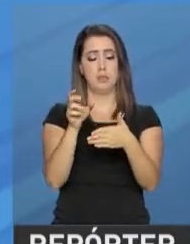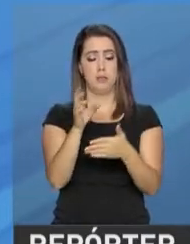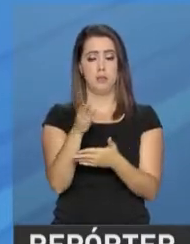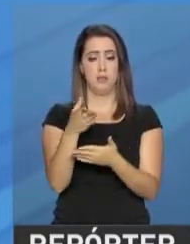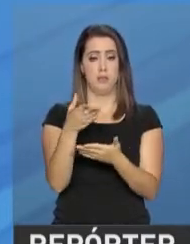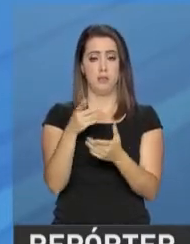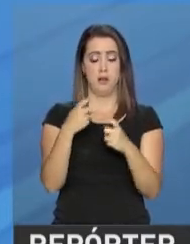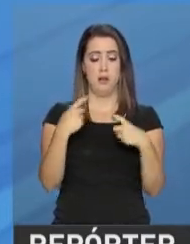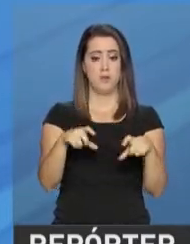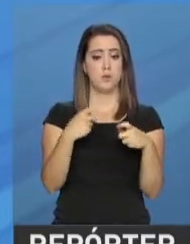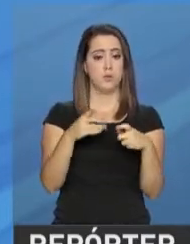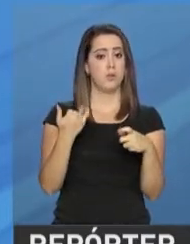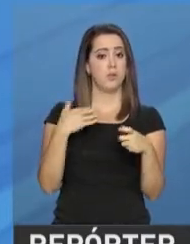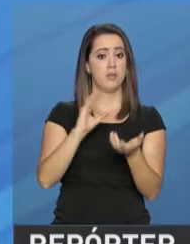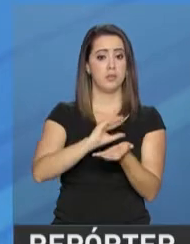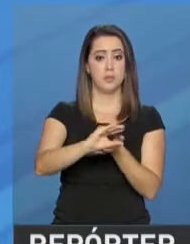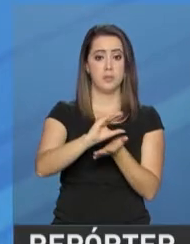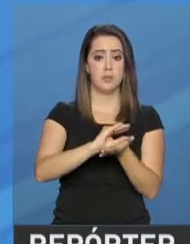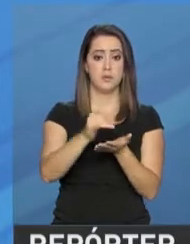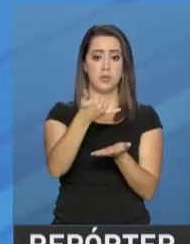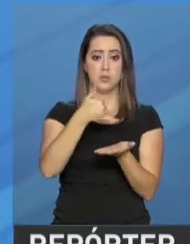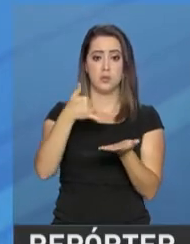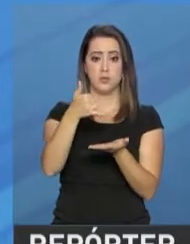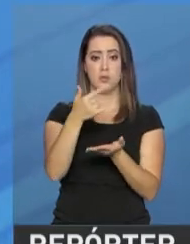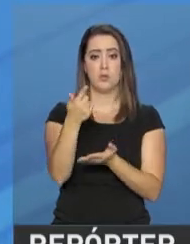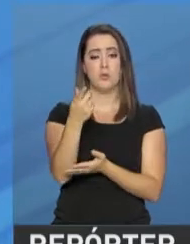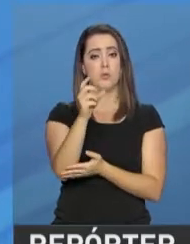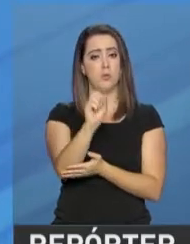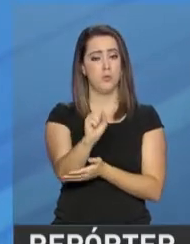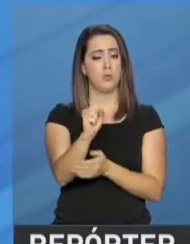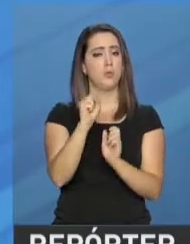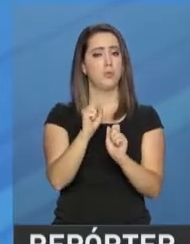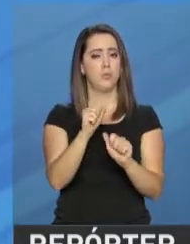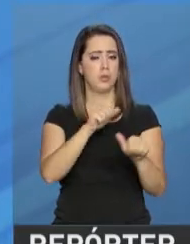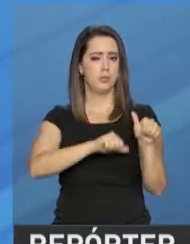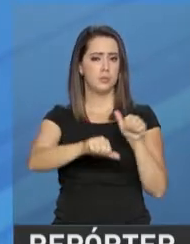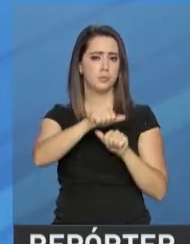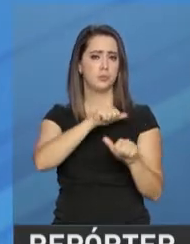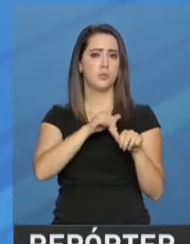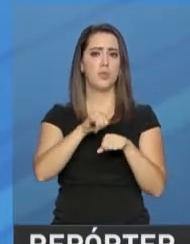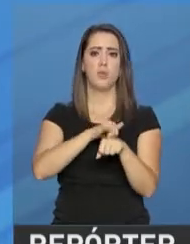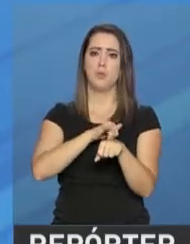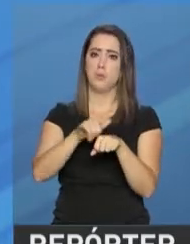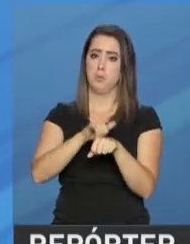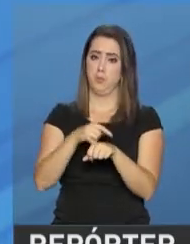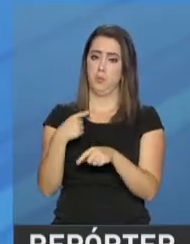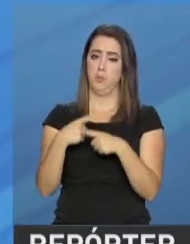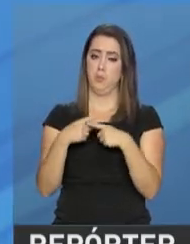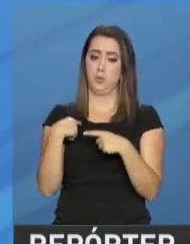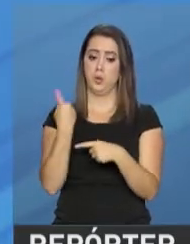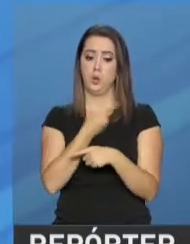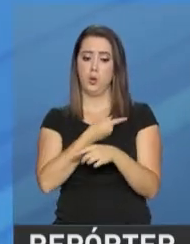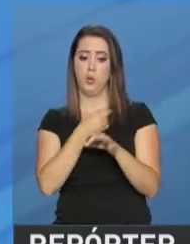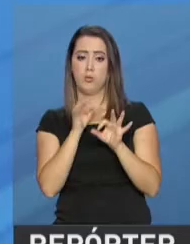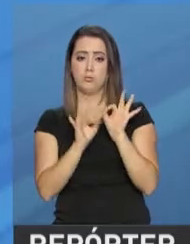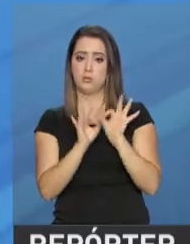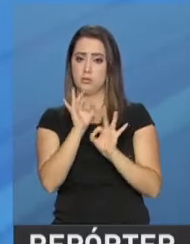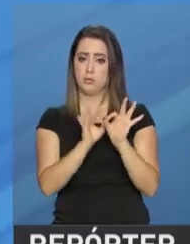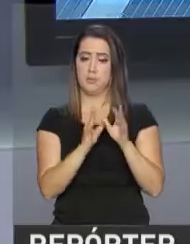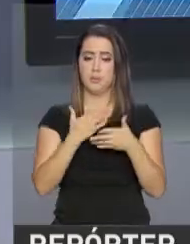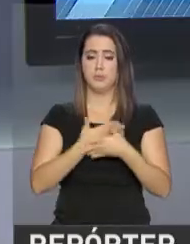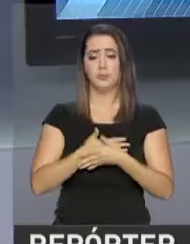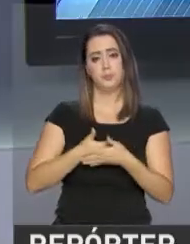gás, pudessem rever as suas estratégias mediante a todas as mudanças que foram feitas no país nesses últimos